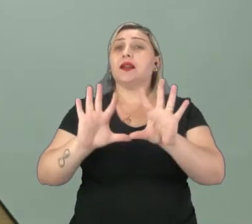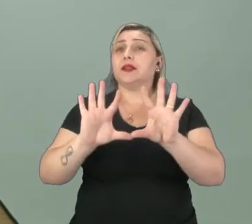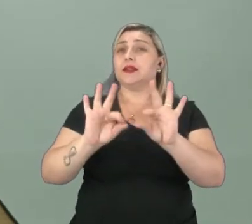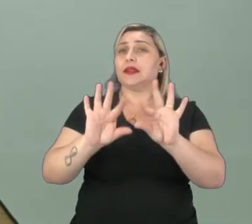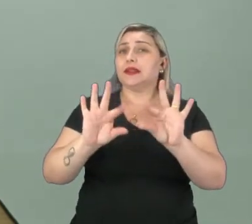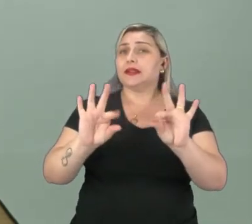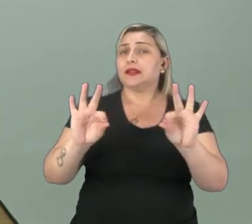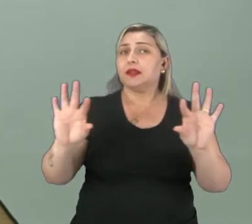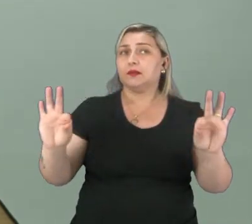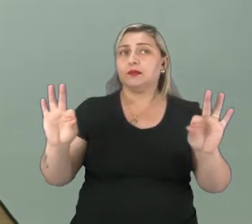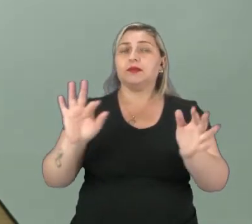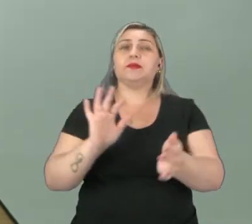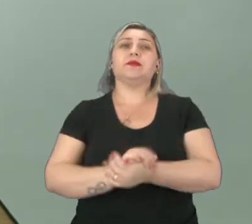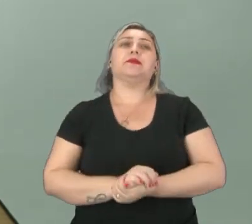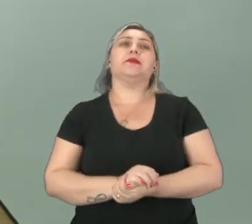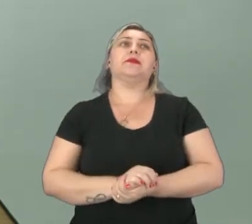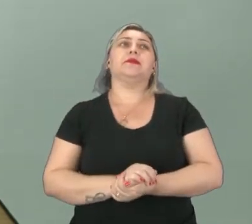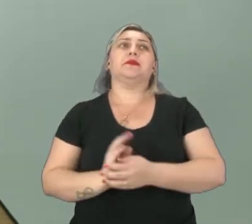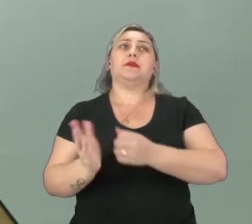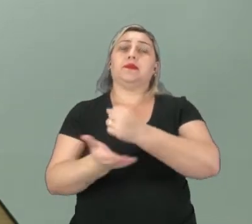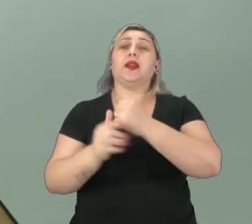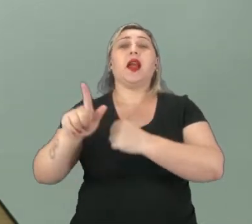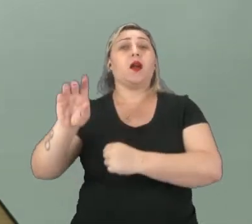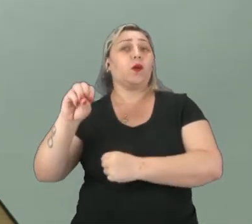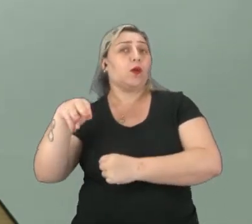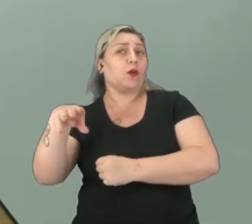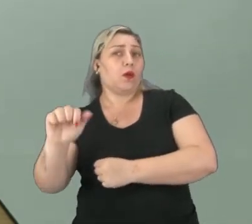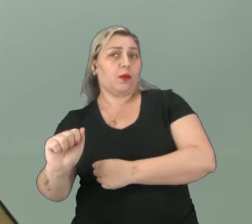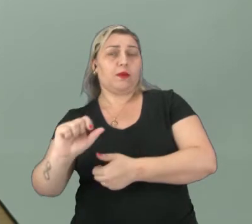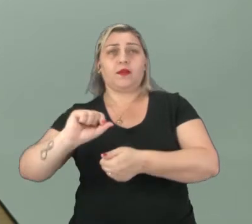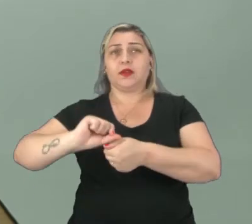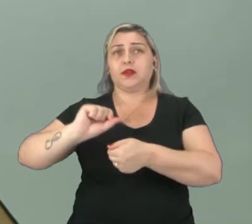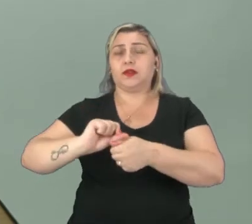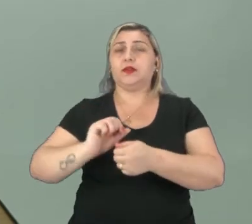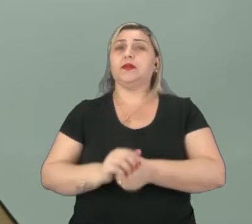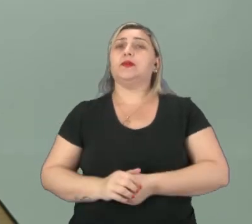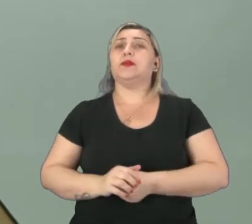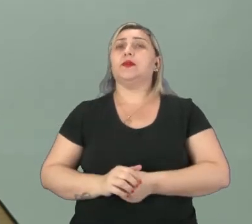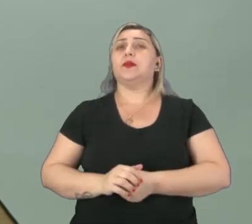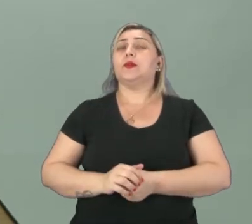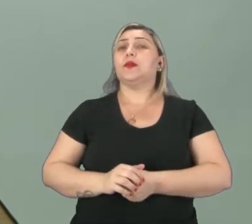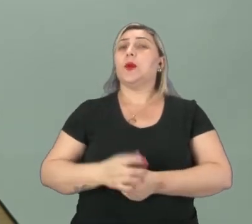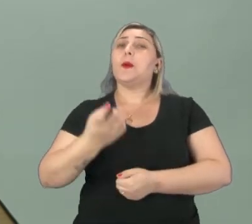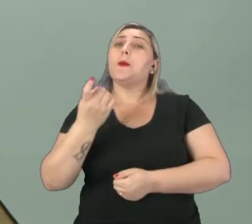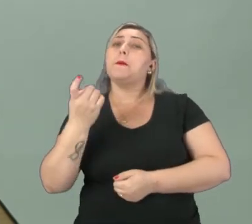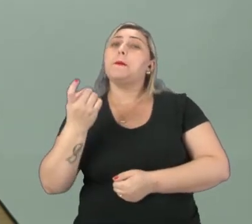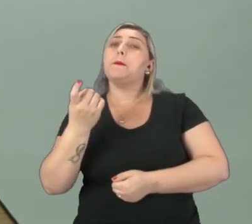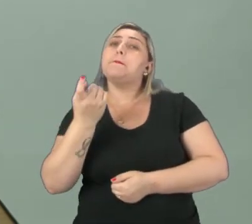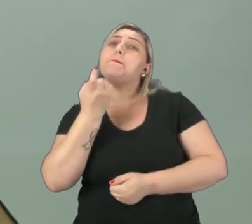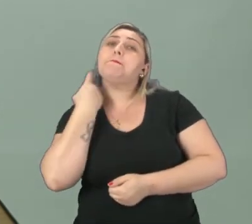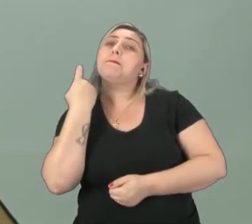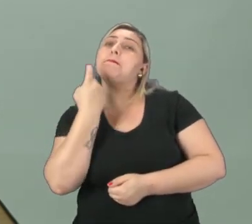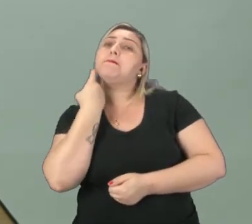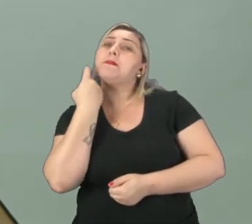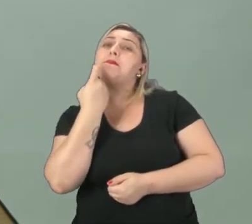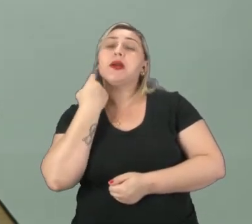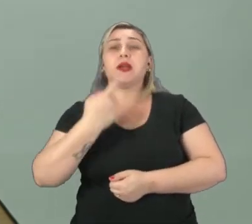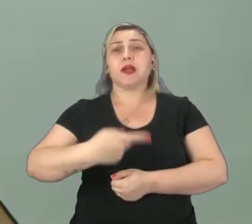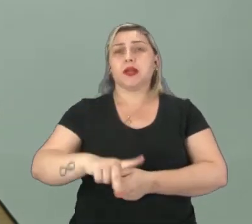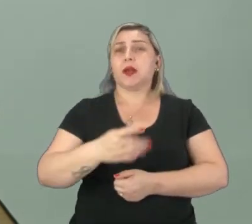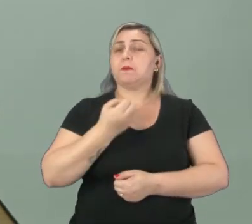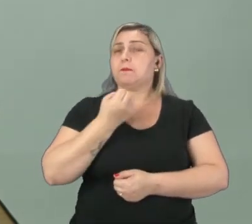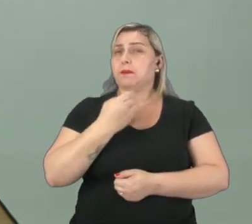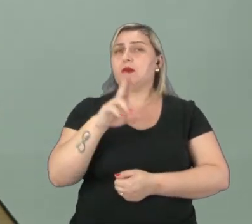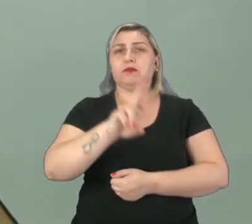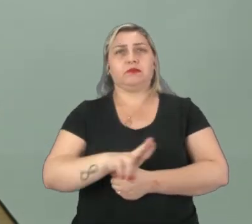A tapioca, que tem como base a goma. O peixe, né, que na nossa região é